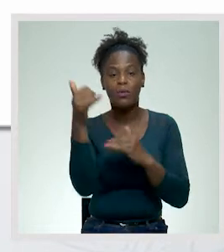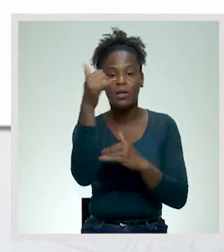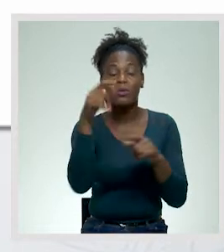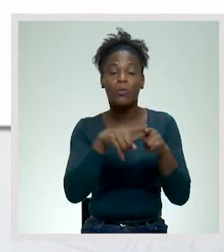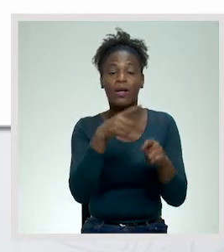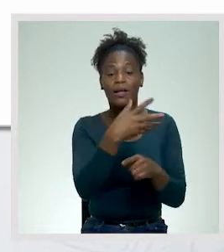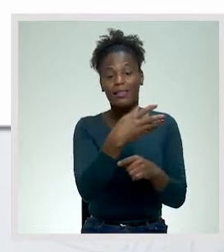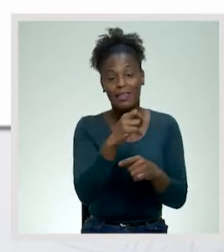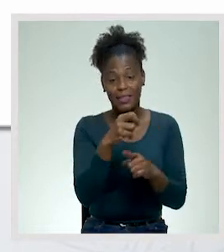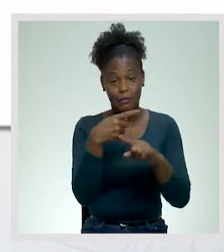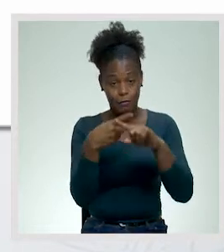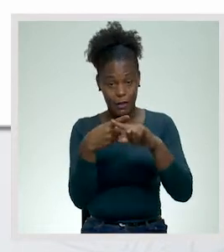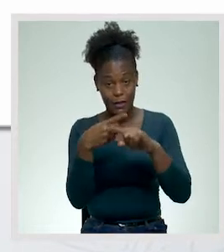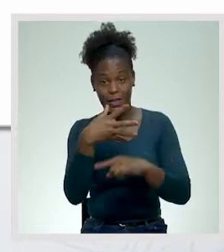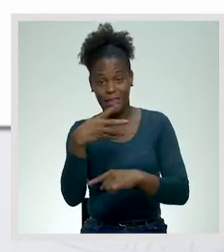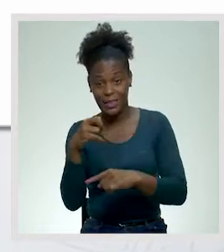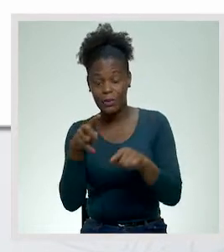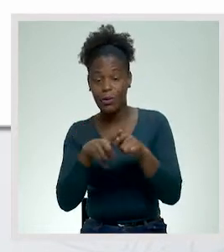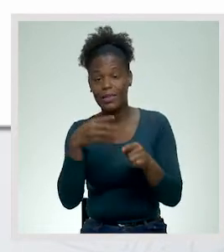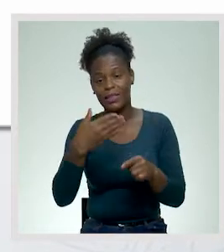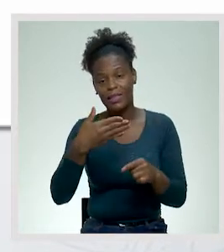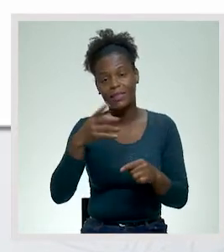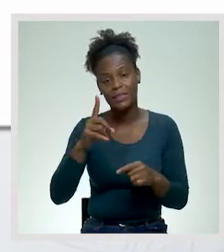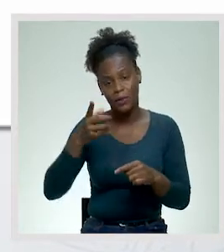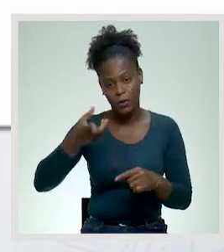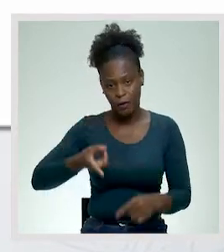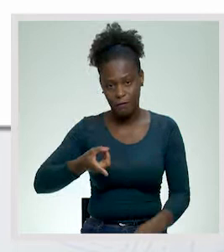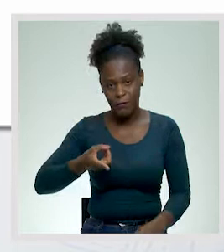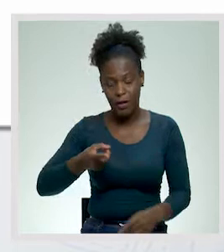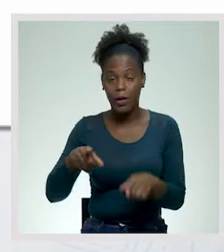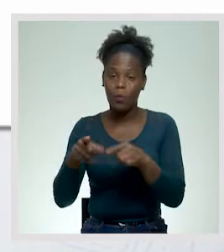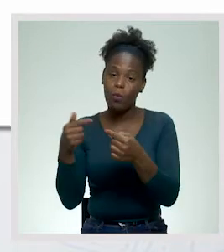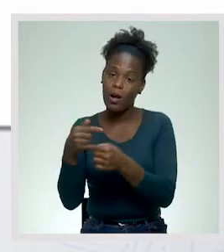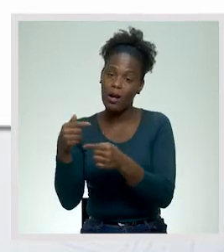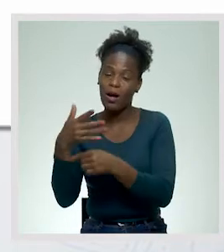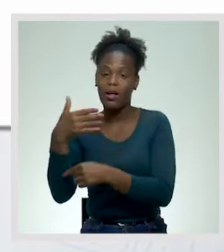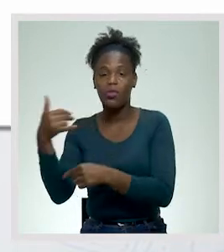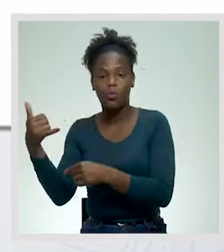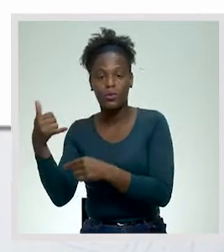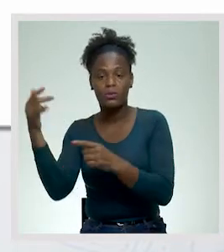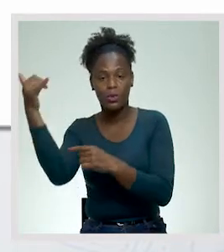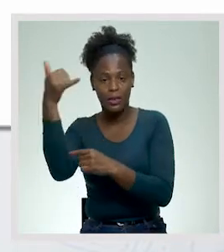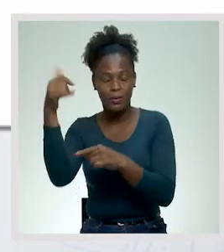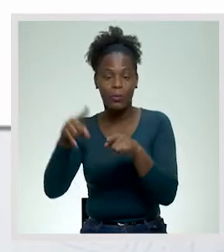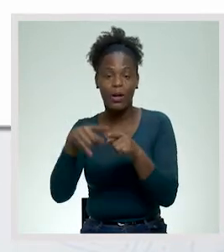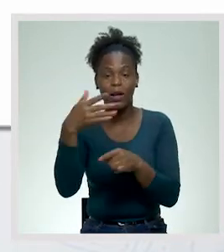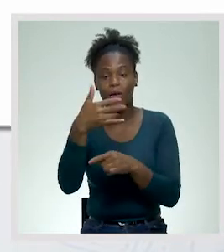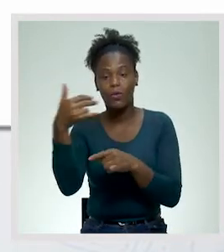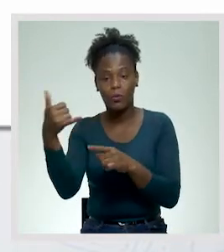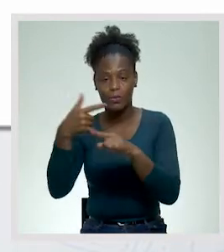vezes 13, dá 169. Igual 12 ao quadrado, 12 vezes